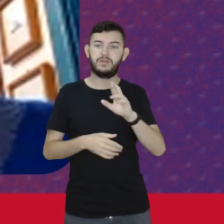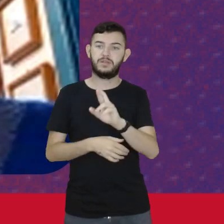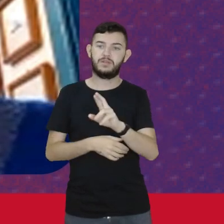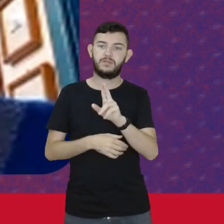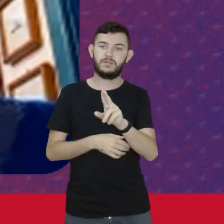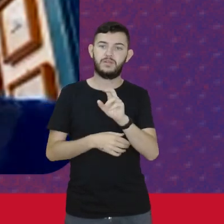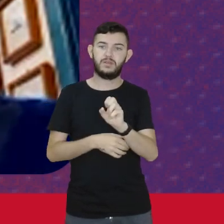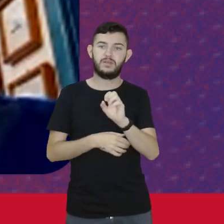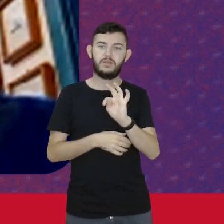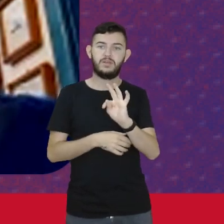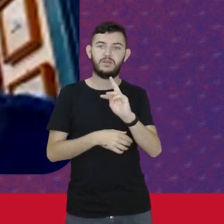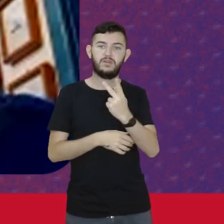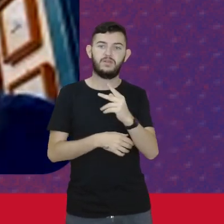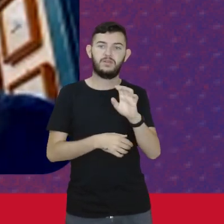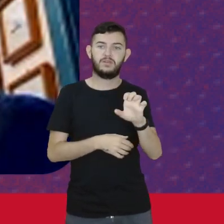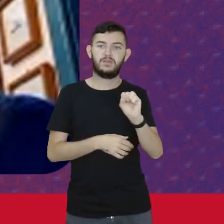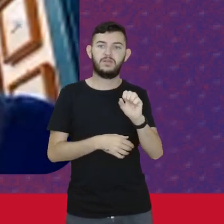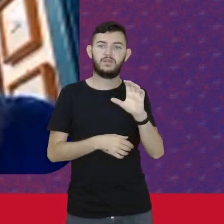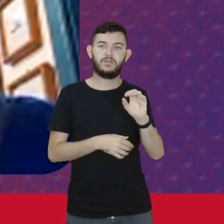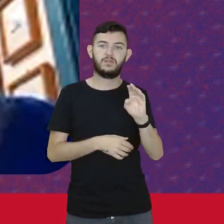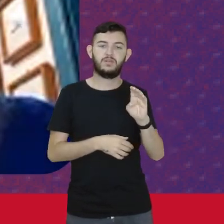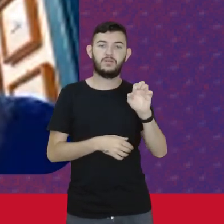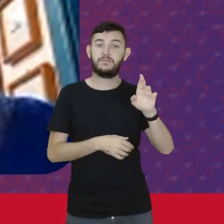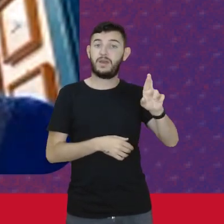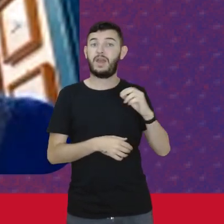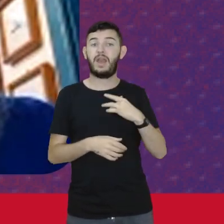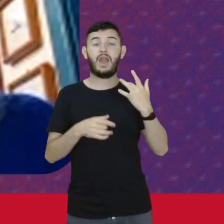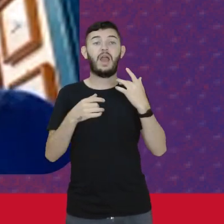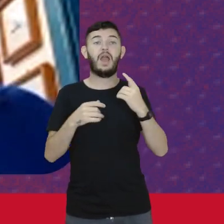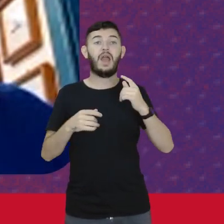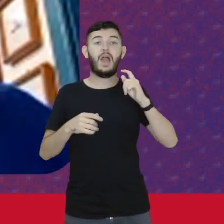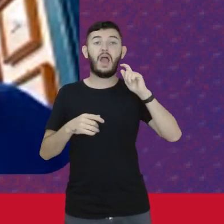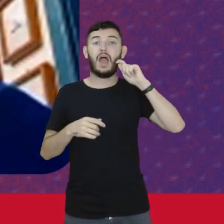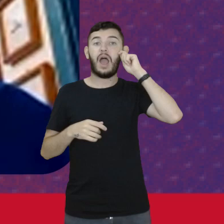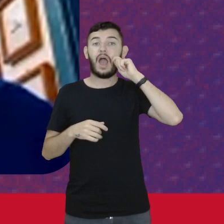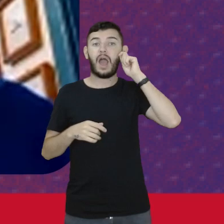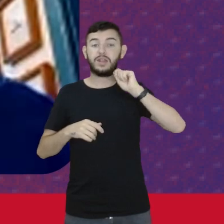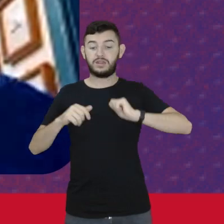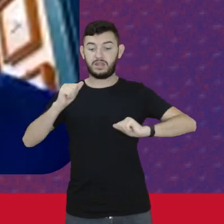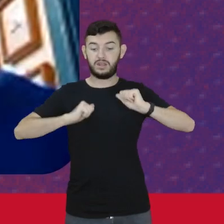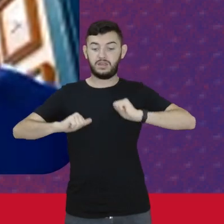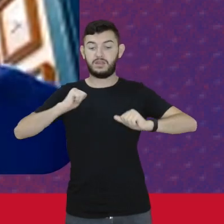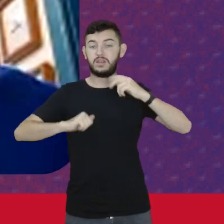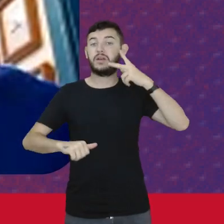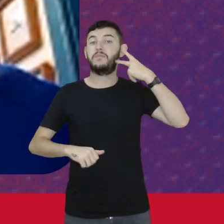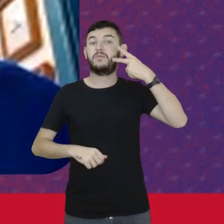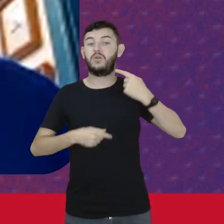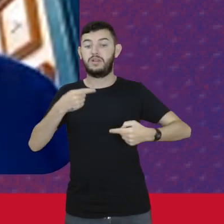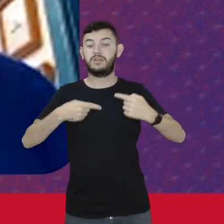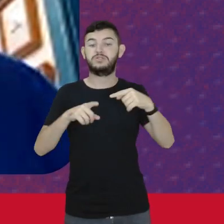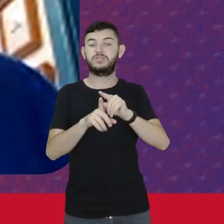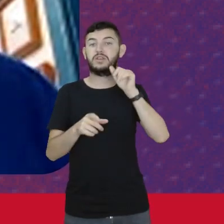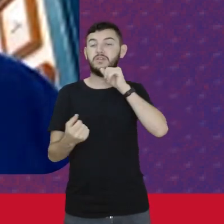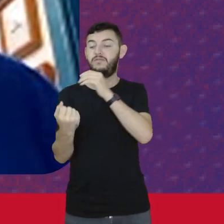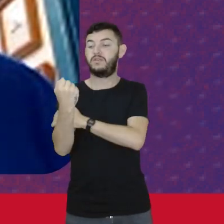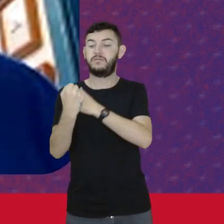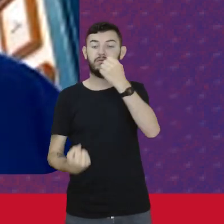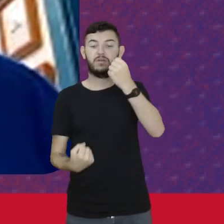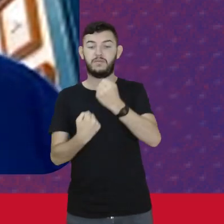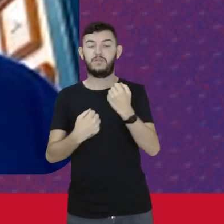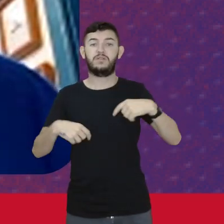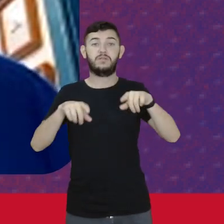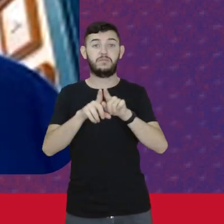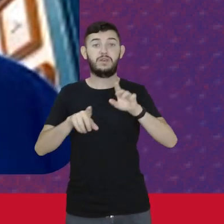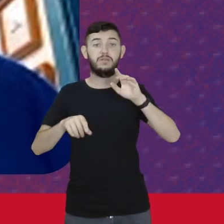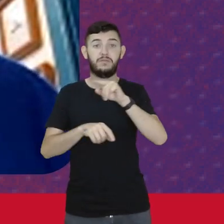atriz e política e feminista, e que nos cedeu esse teatro por